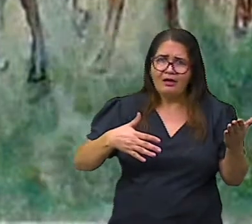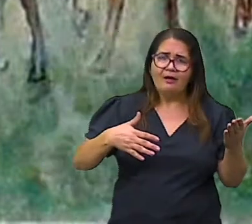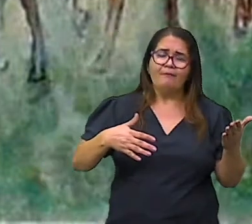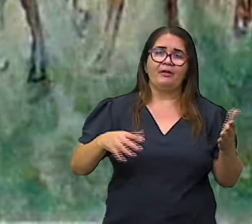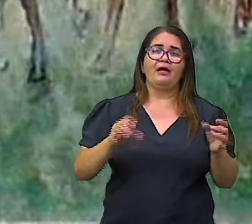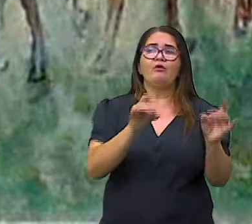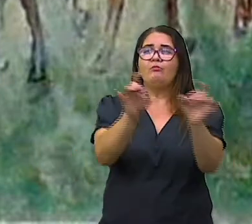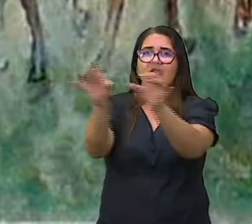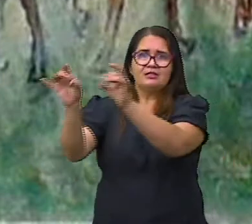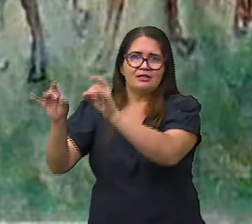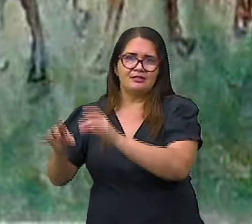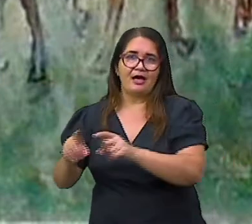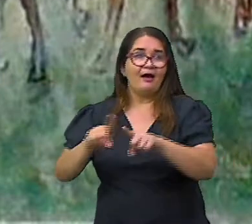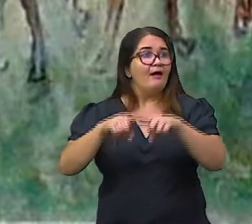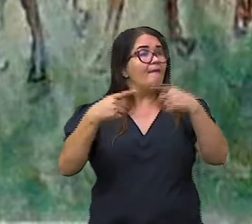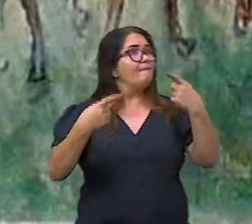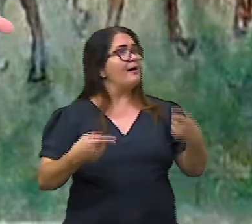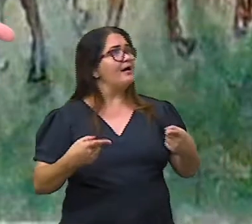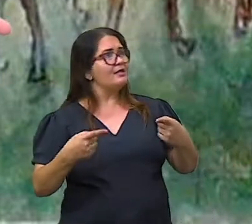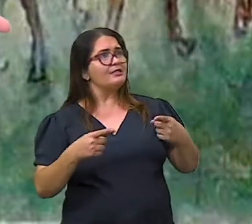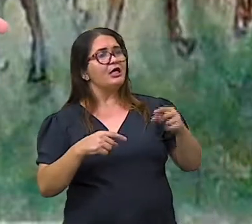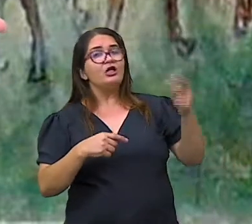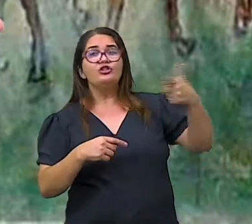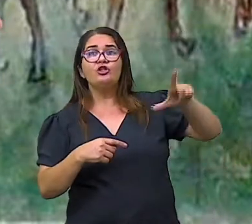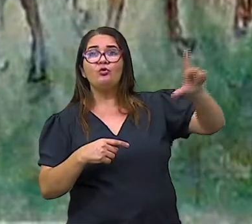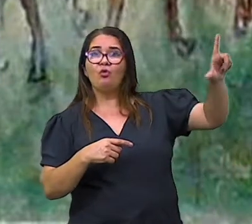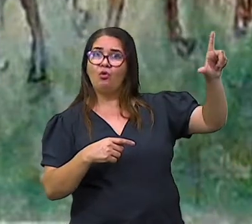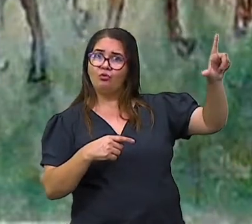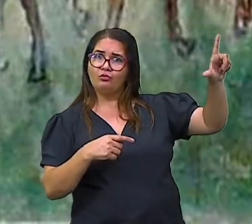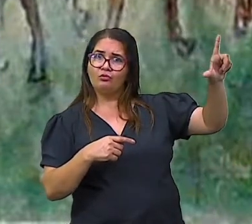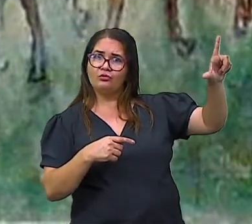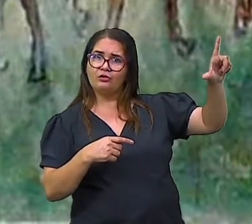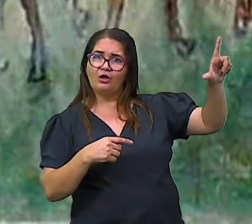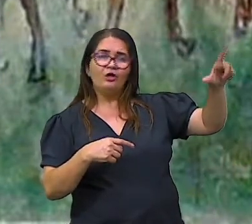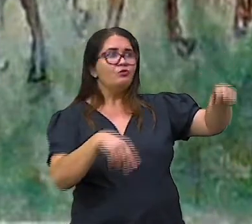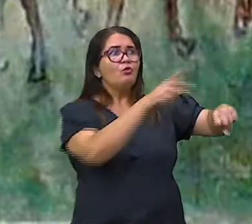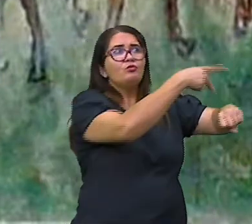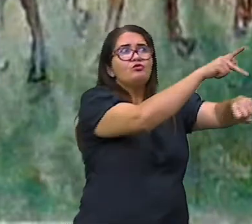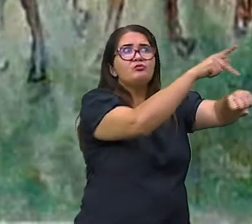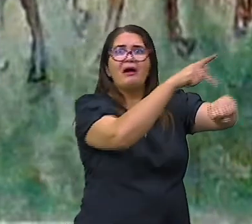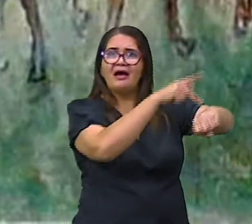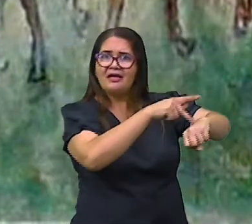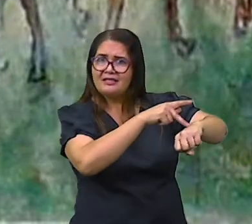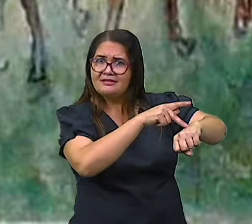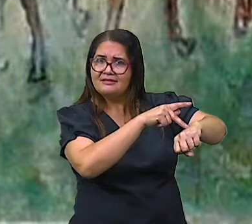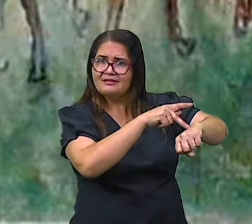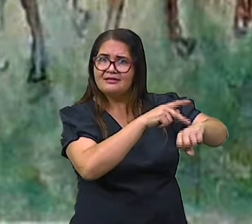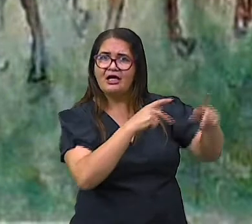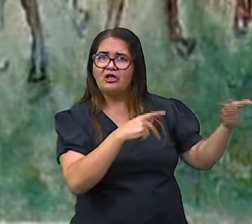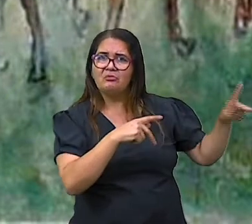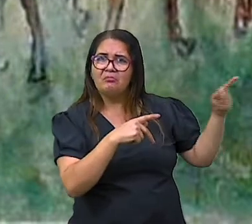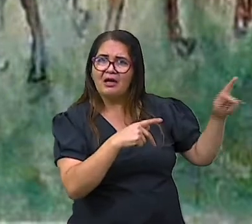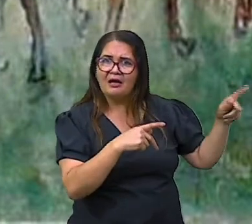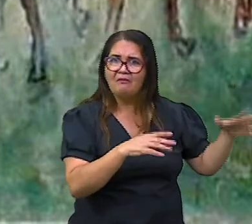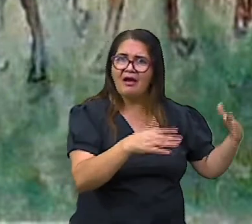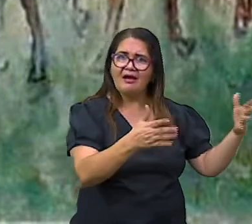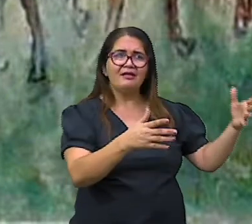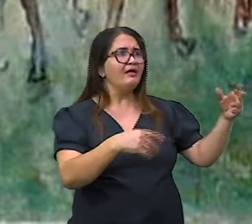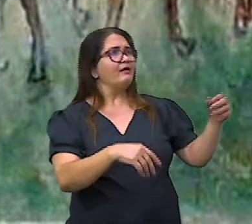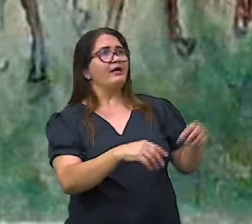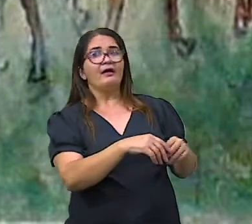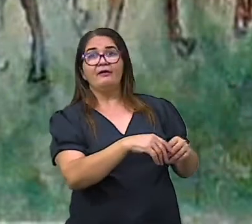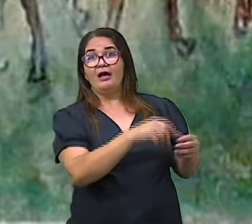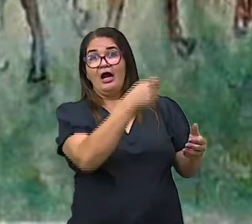altíssimos impostos, enquanto que os dos nossos vizinhos eram vendidos, comercializados aqui no Brasil por um baixo